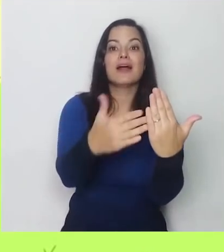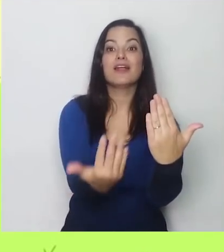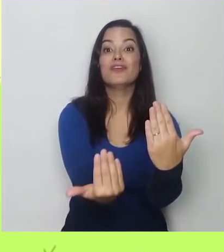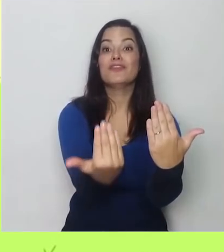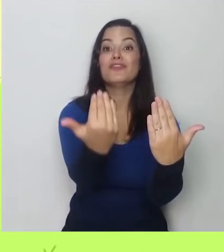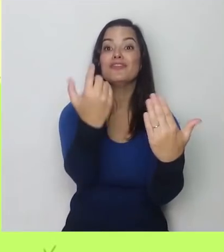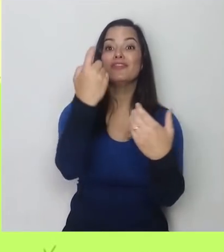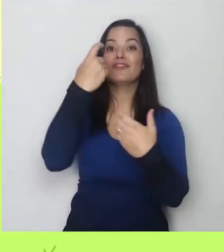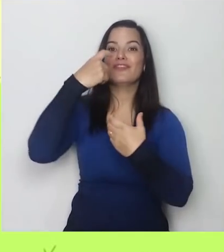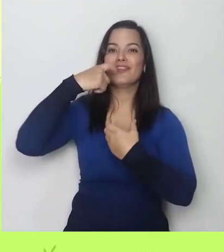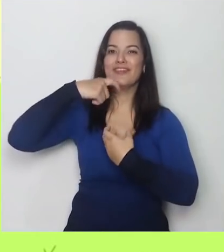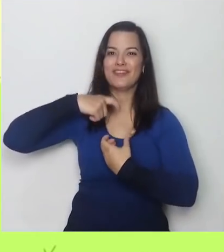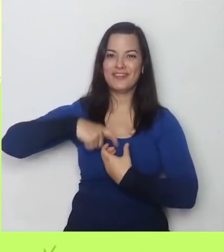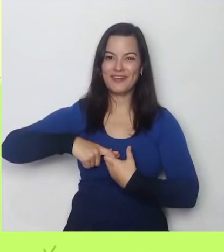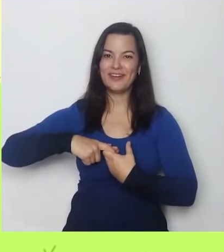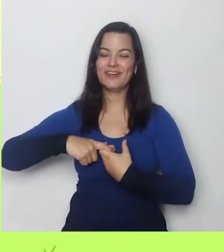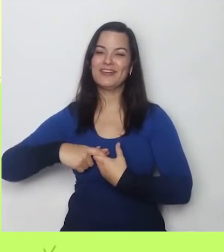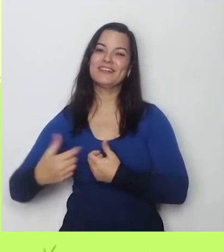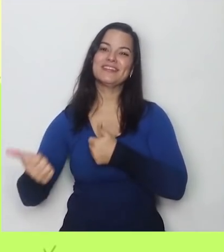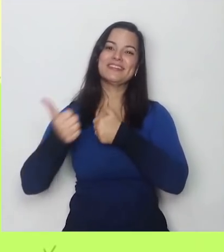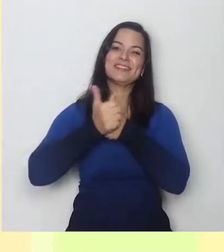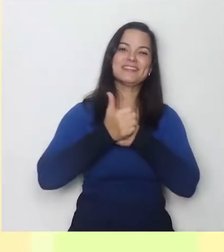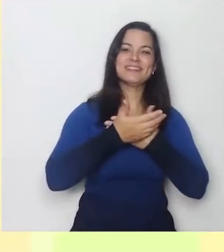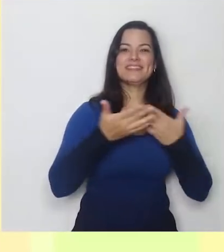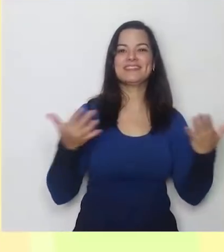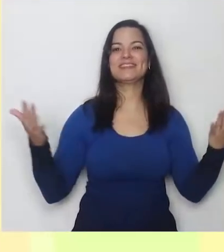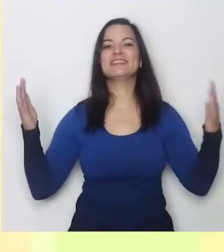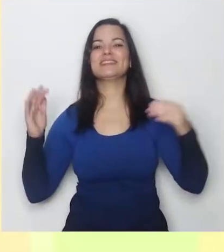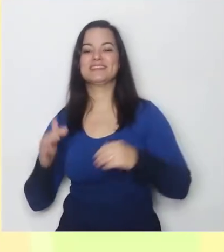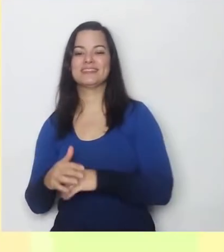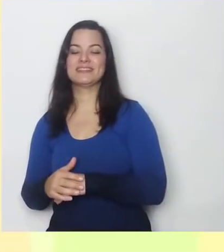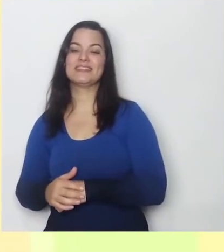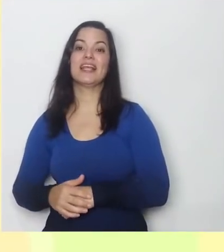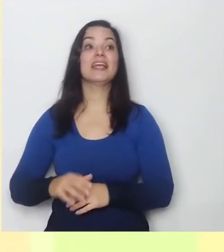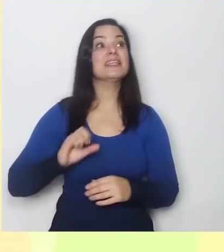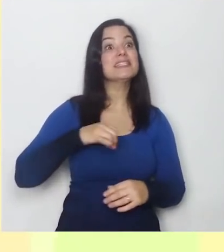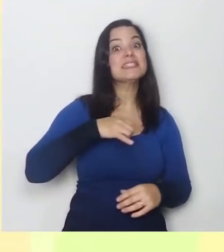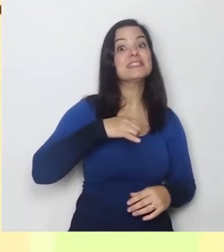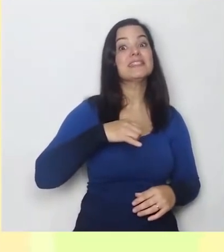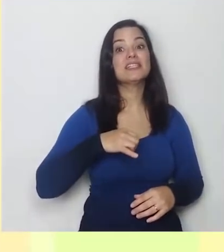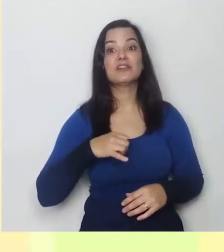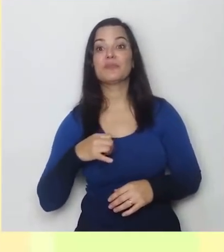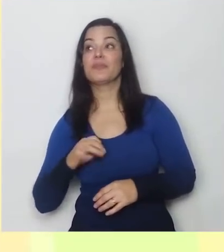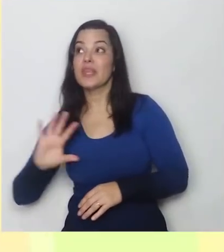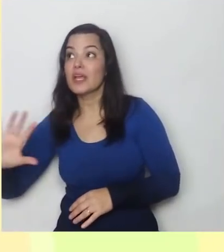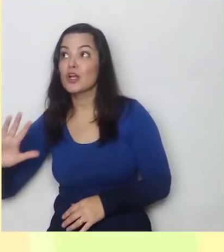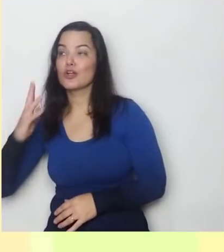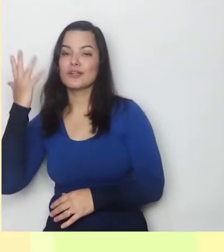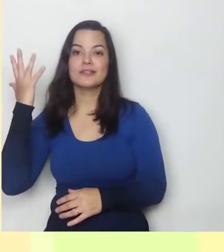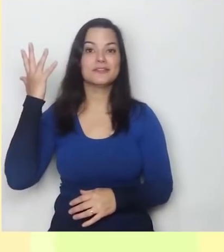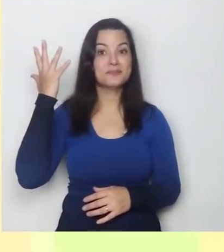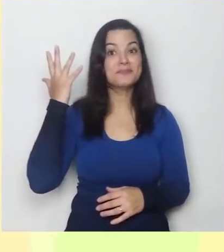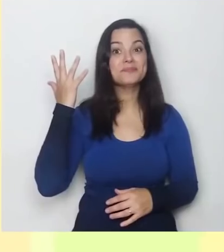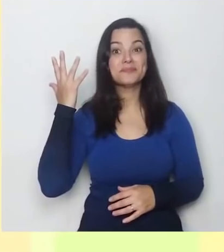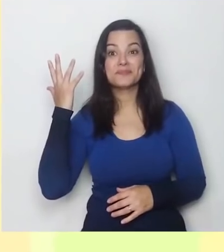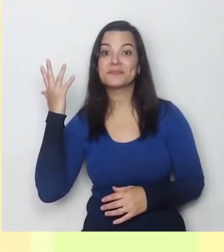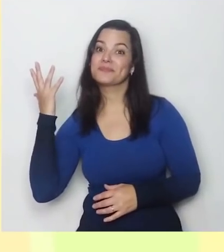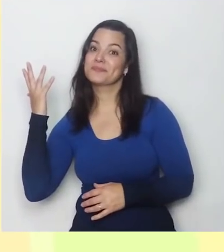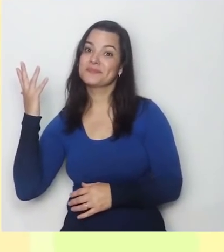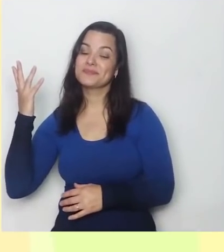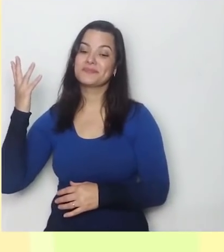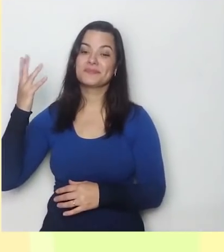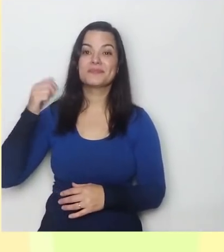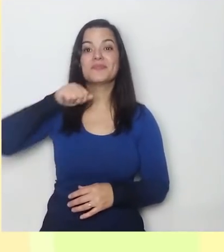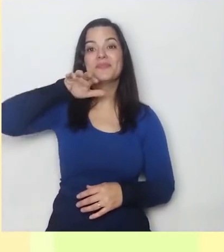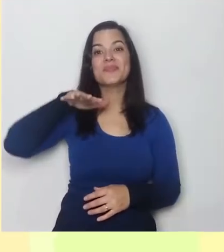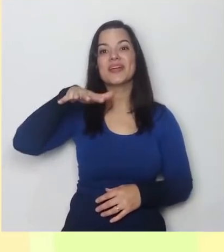rapidinho volta pra gente. E quando isso acontece, vira